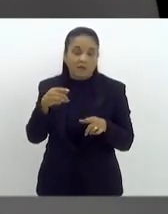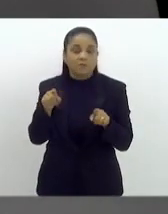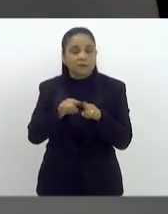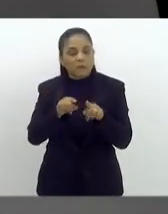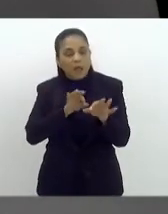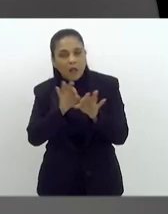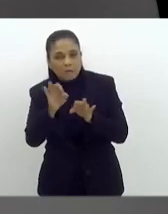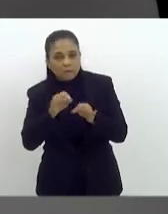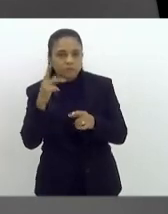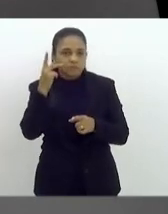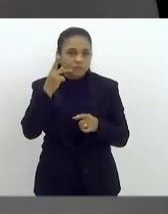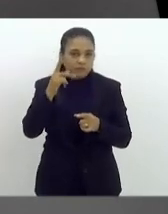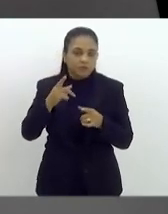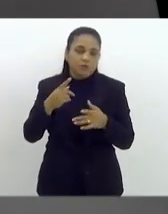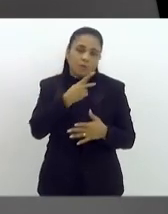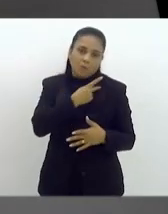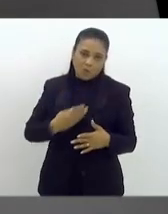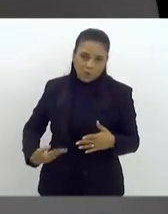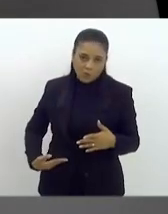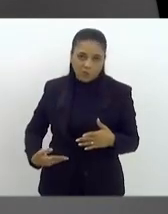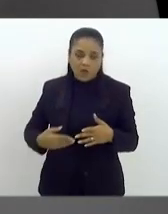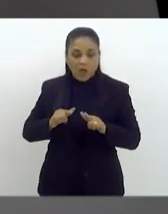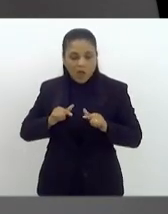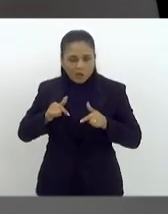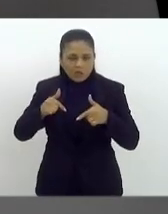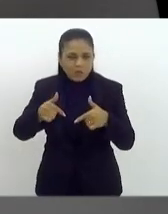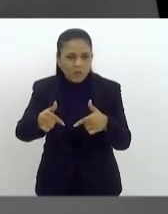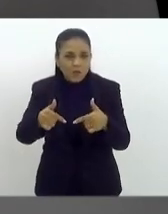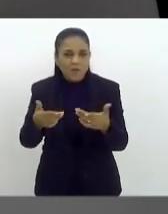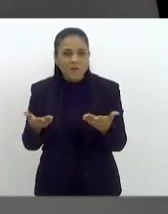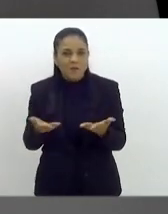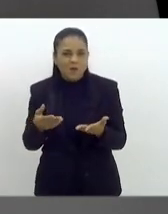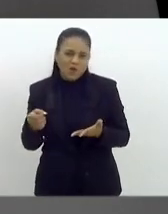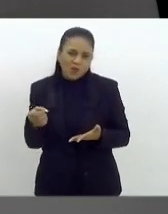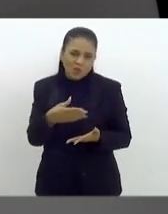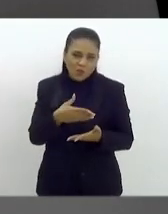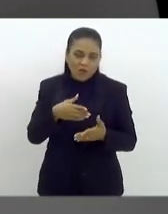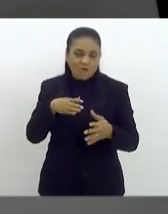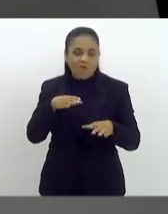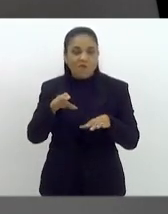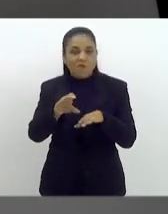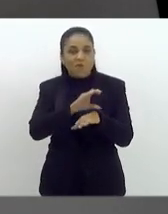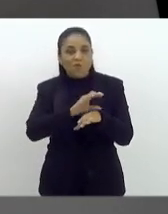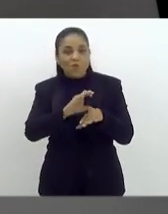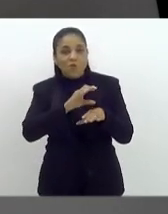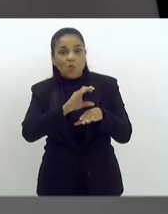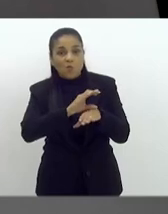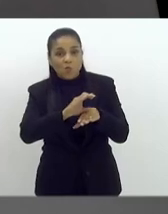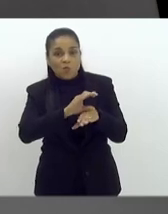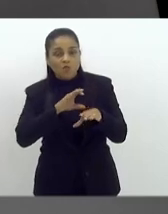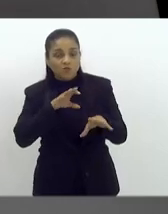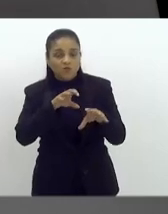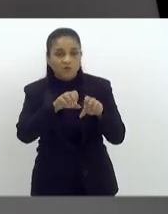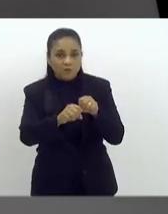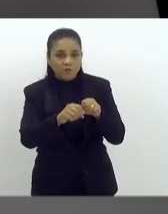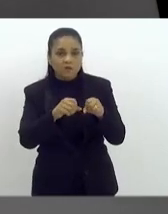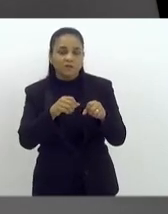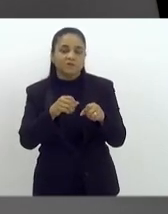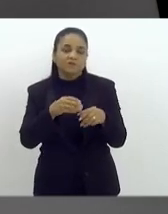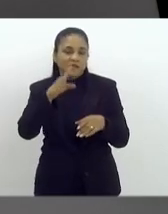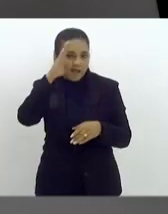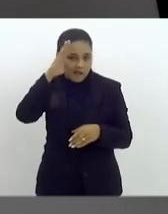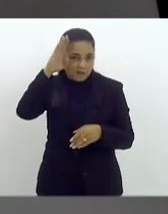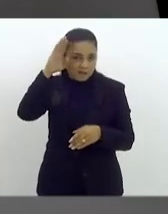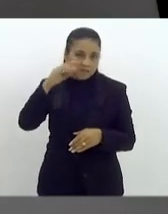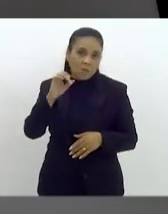está atuando começou tem poucos dias uma capacitação né o curso de formação na academia de Polícia Civil e